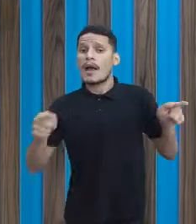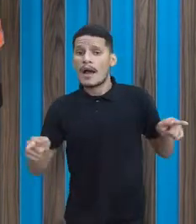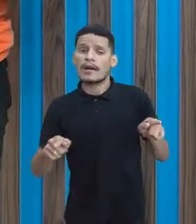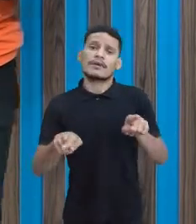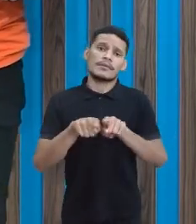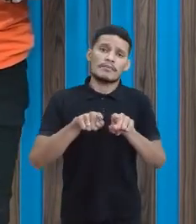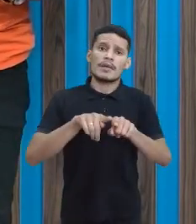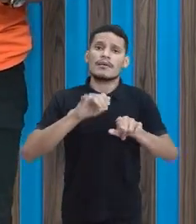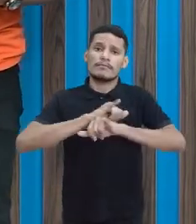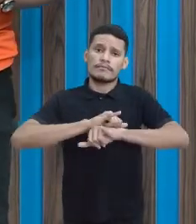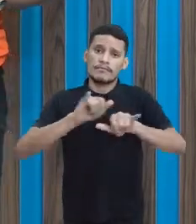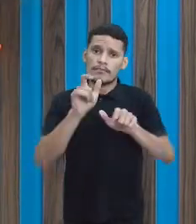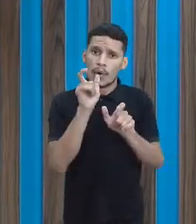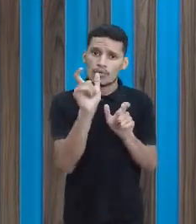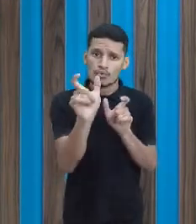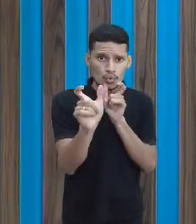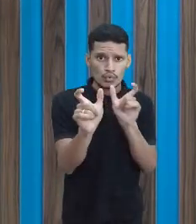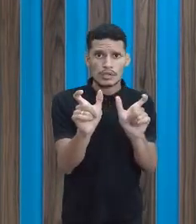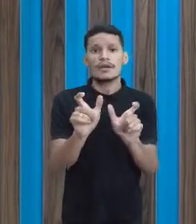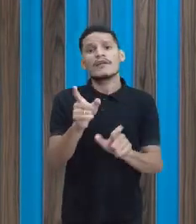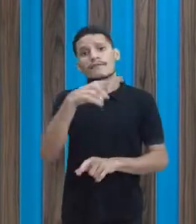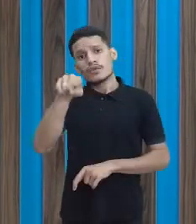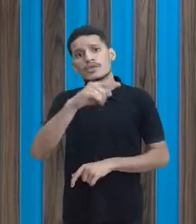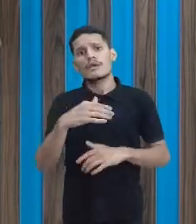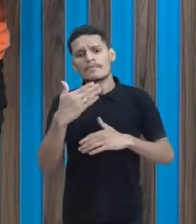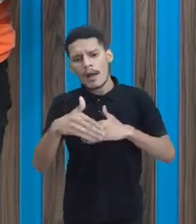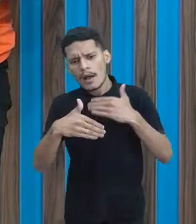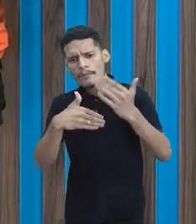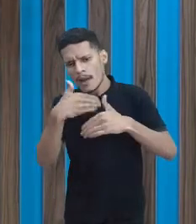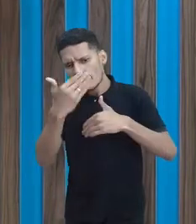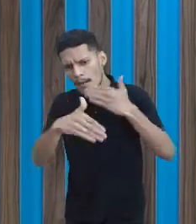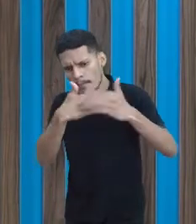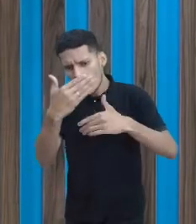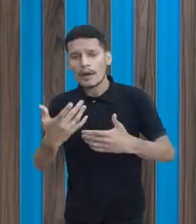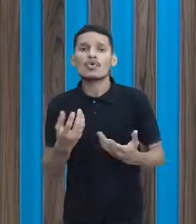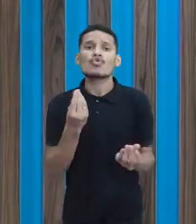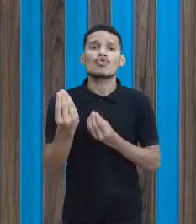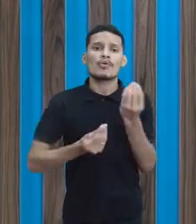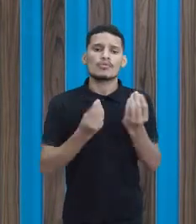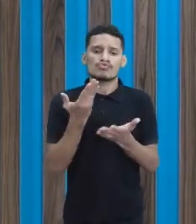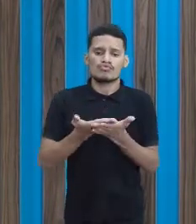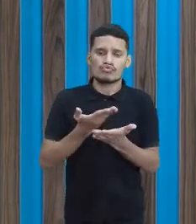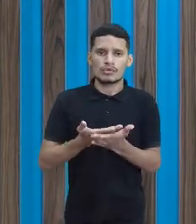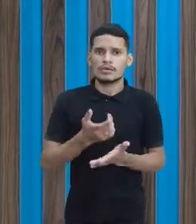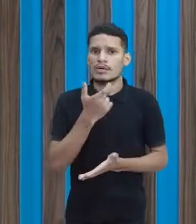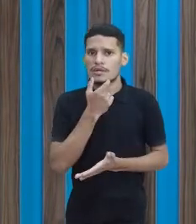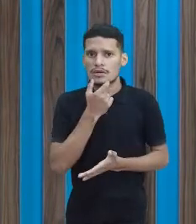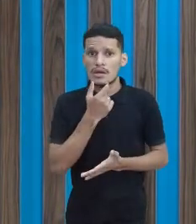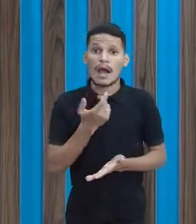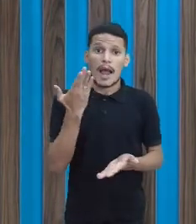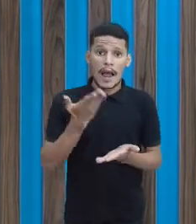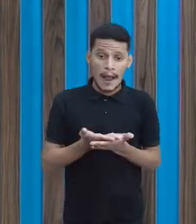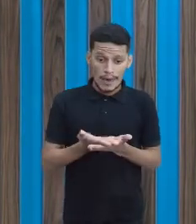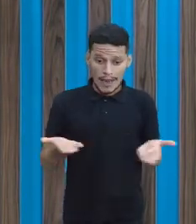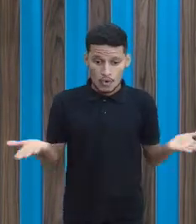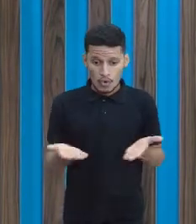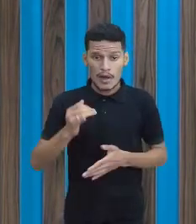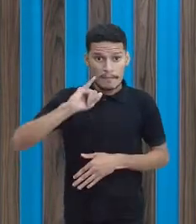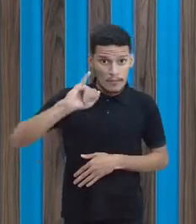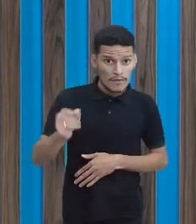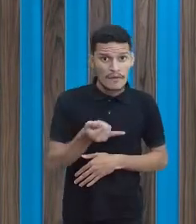que você saia aumentando esse sarrafo na sua vida, no seu jeito de estudar inglês. Essa nossa aula,